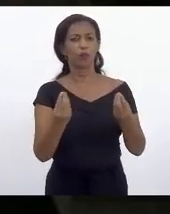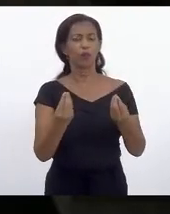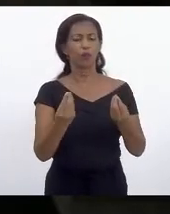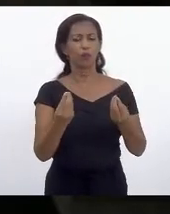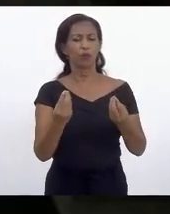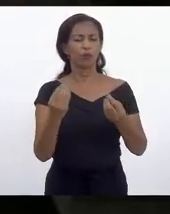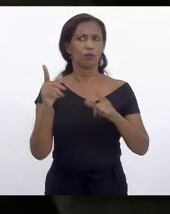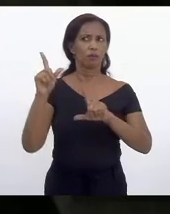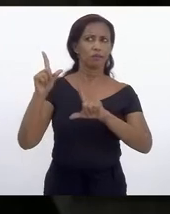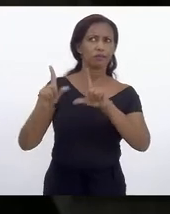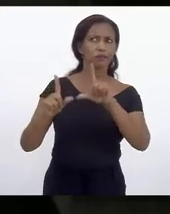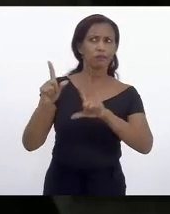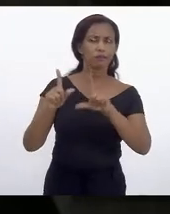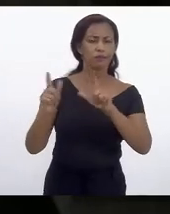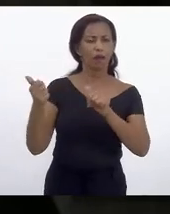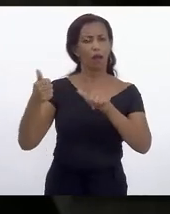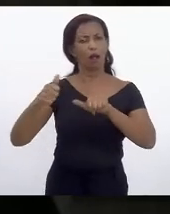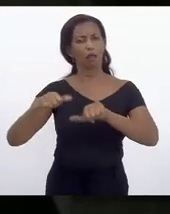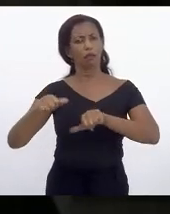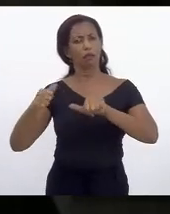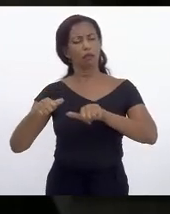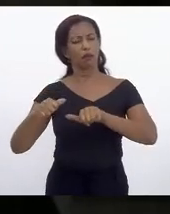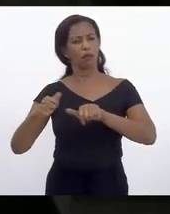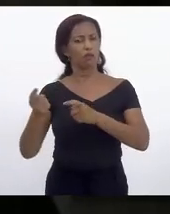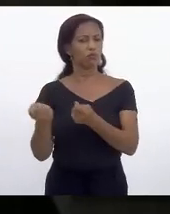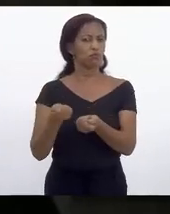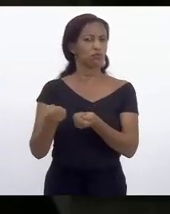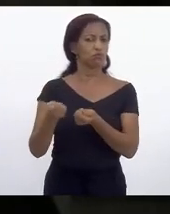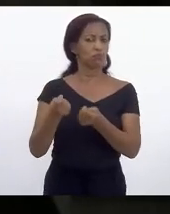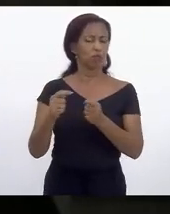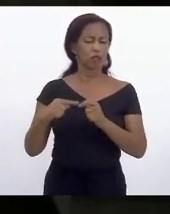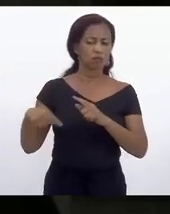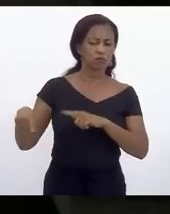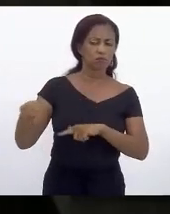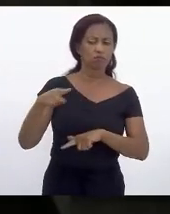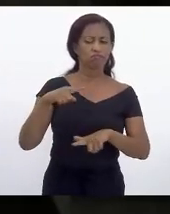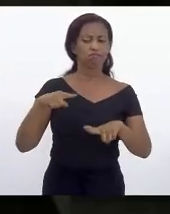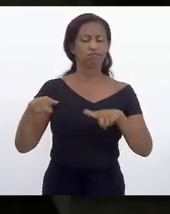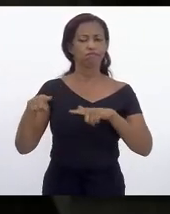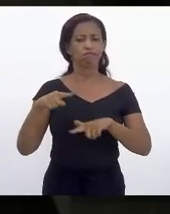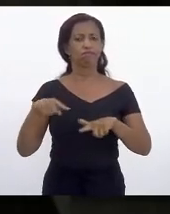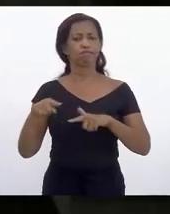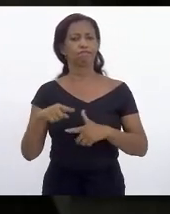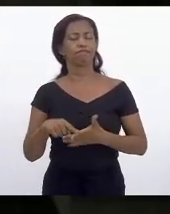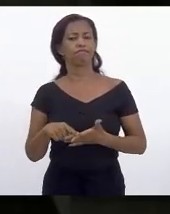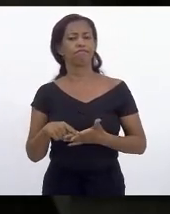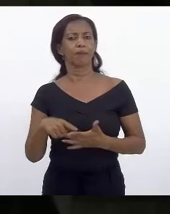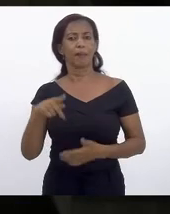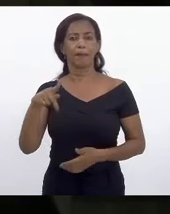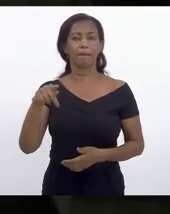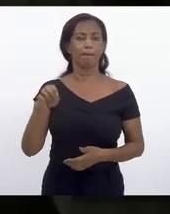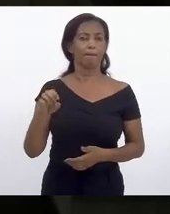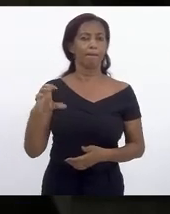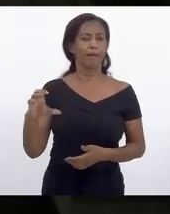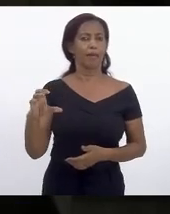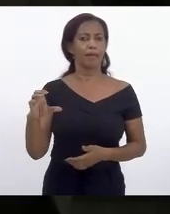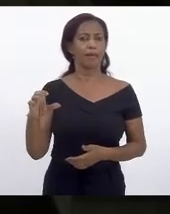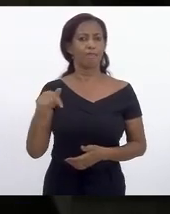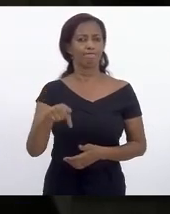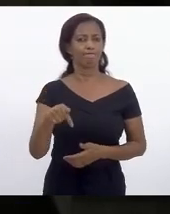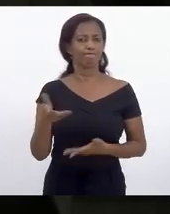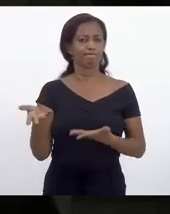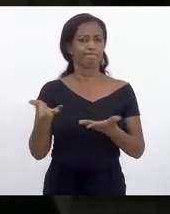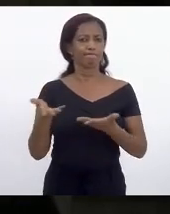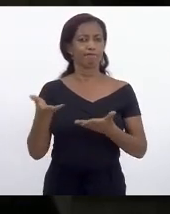a imprensa, os analistas econômicos, em torno da PEC que tramita